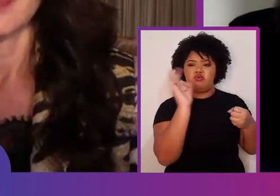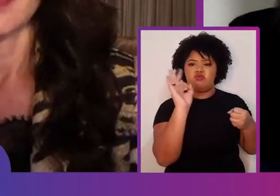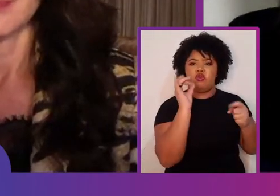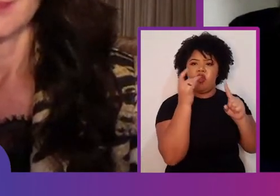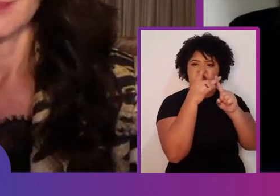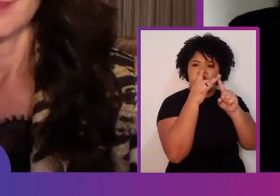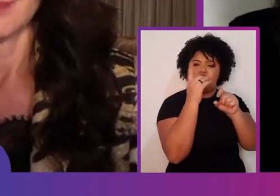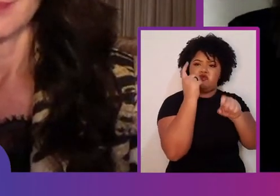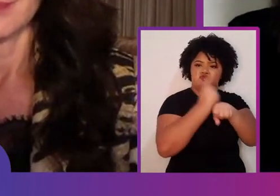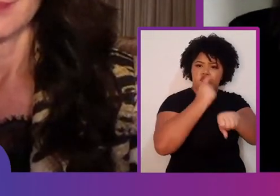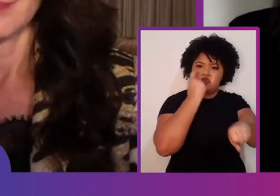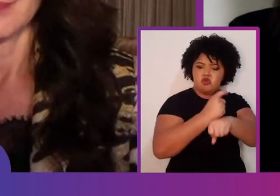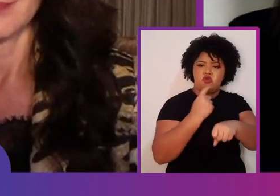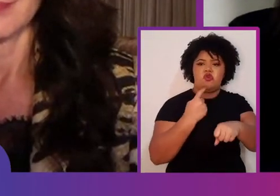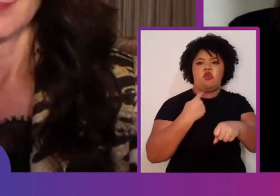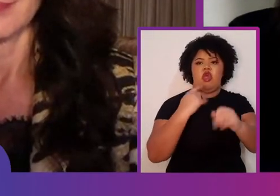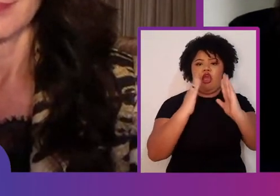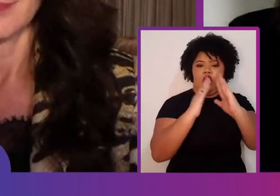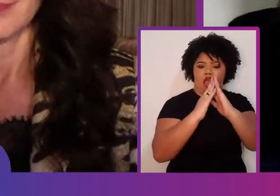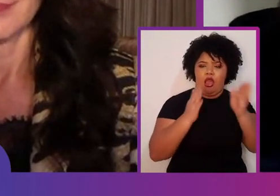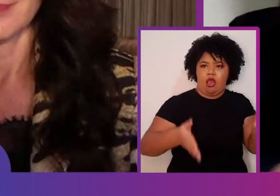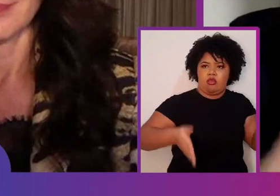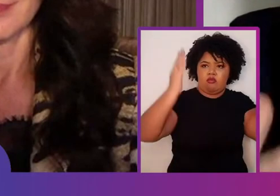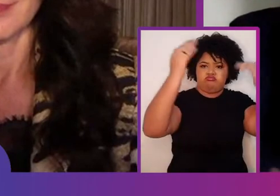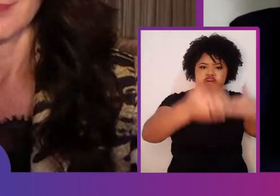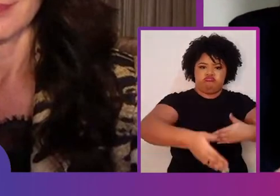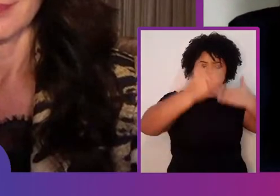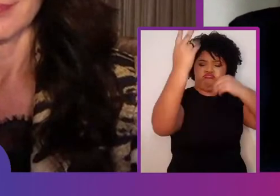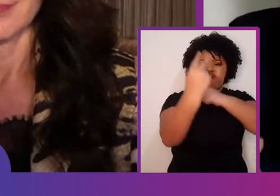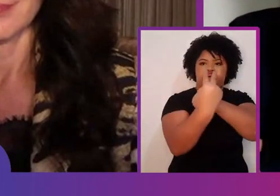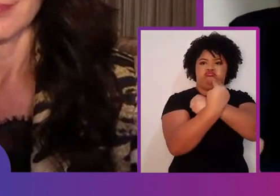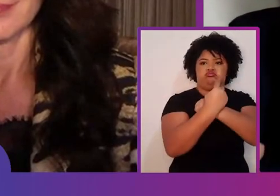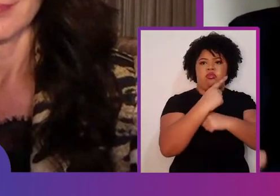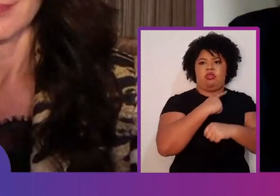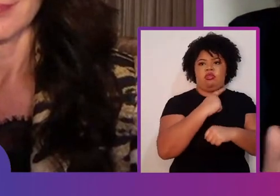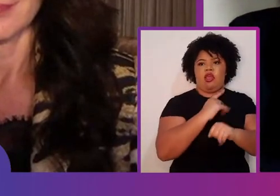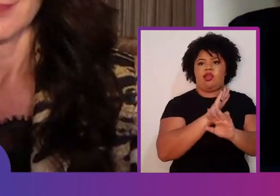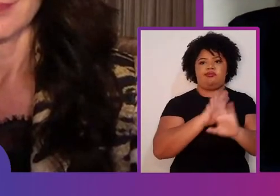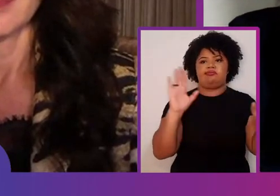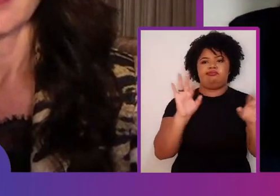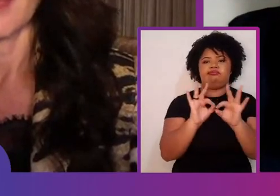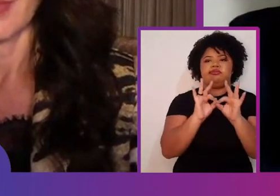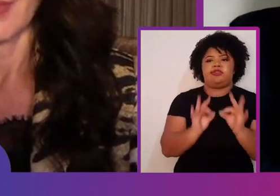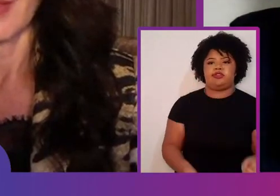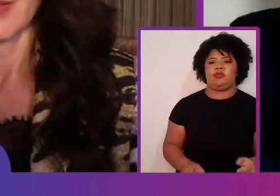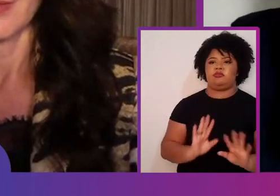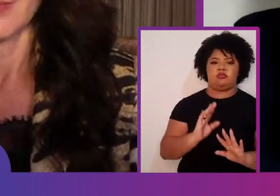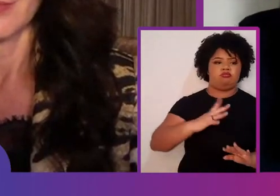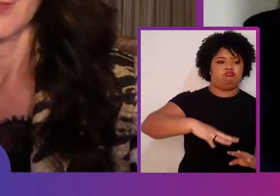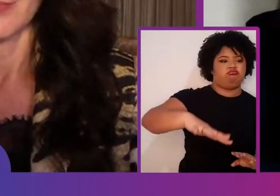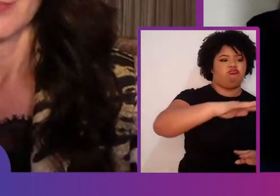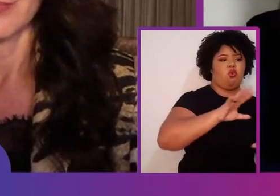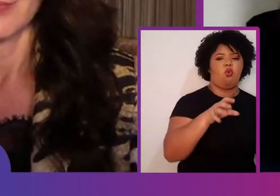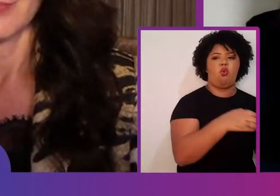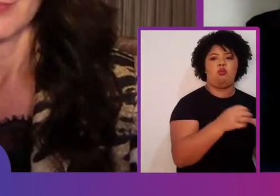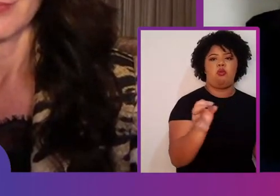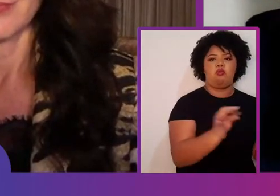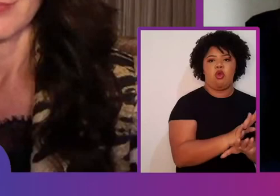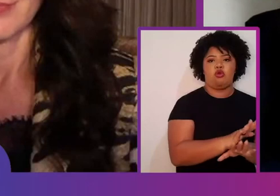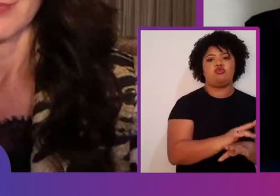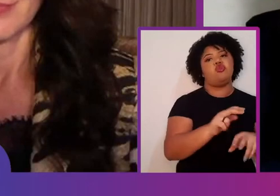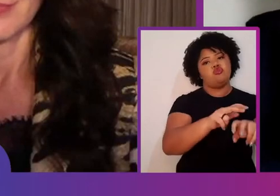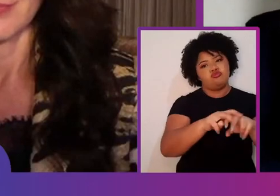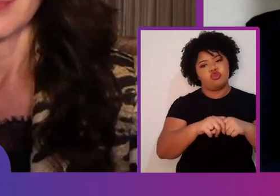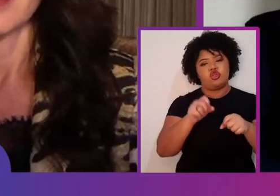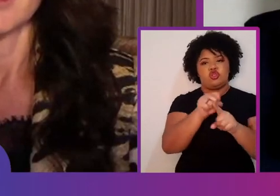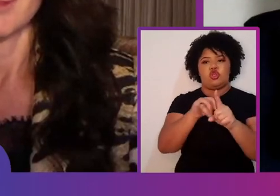objeto de desejo, quando se isolar é o objeto de desejo, proteger apenas os meus, neste momento a sociedade se desestrutura.